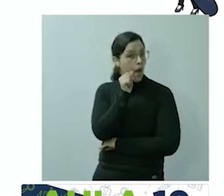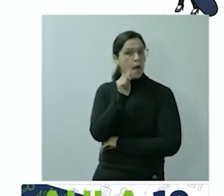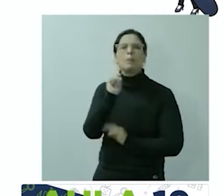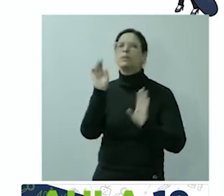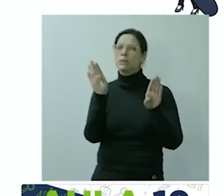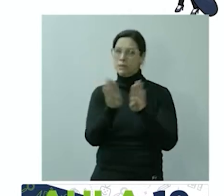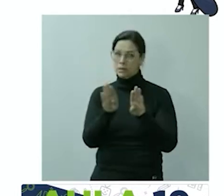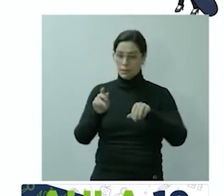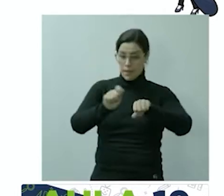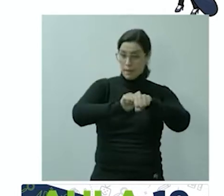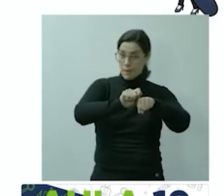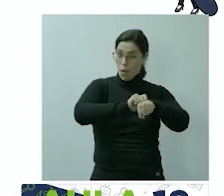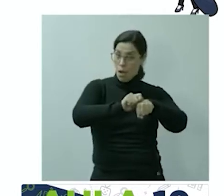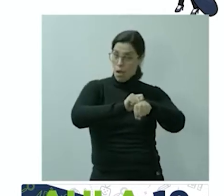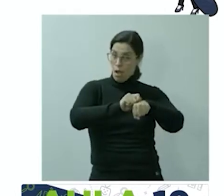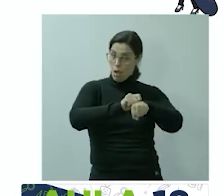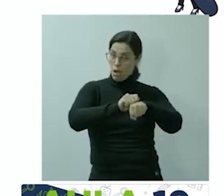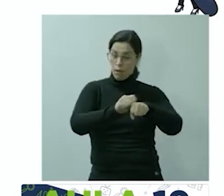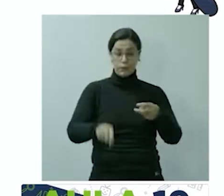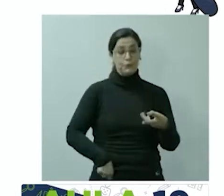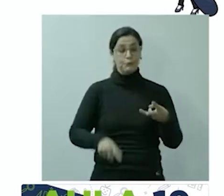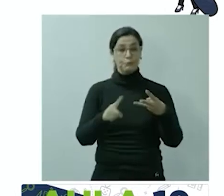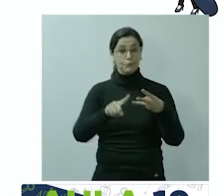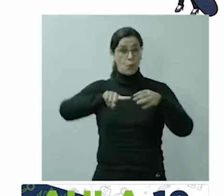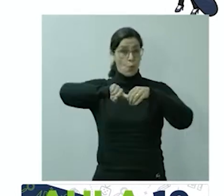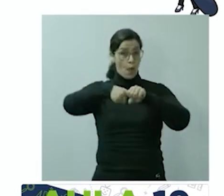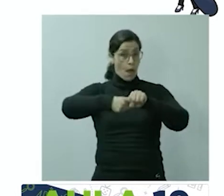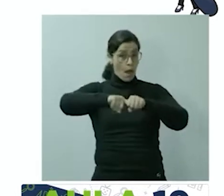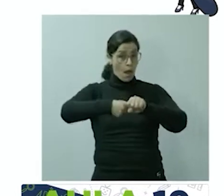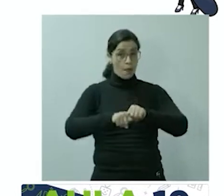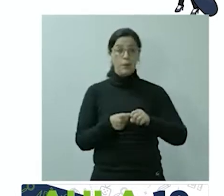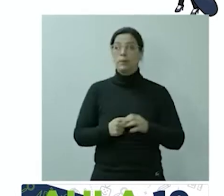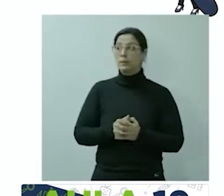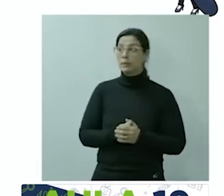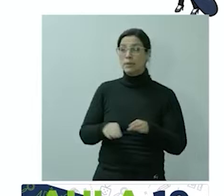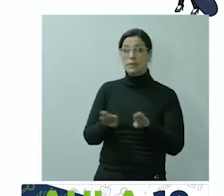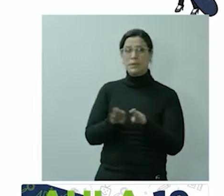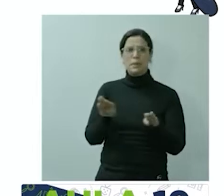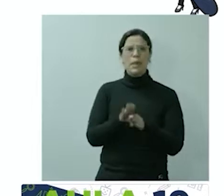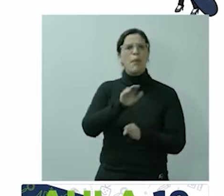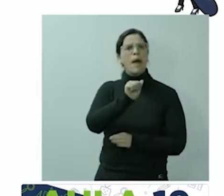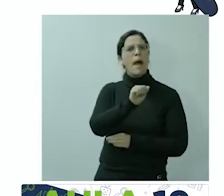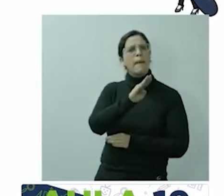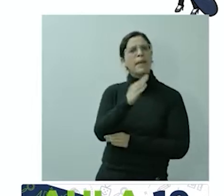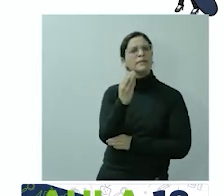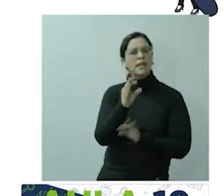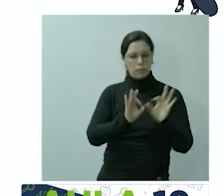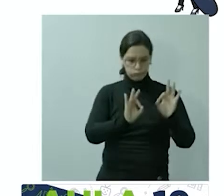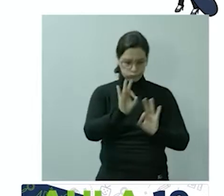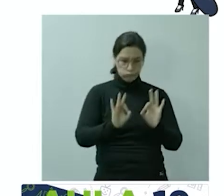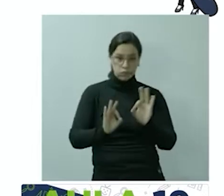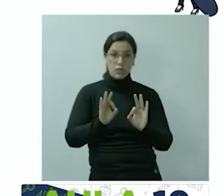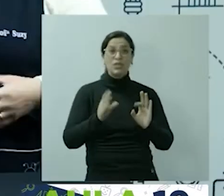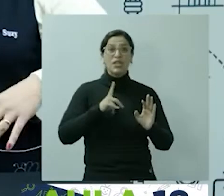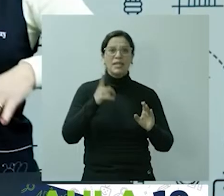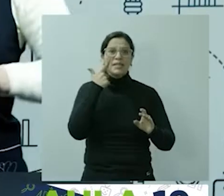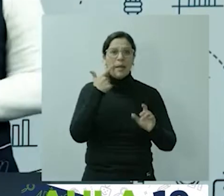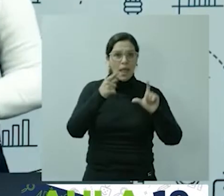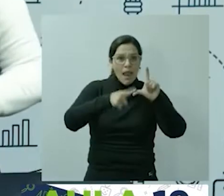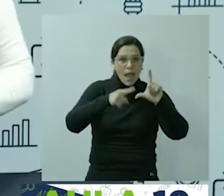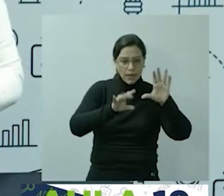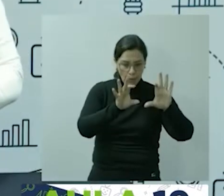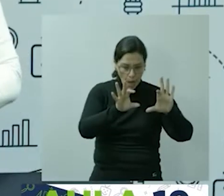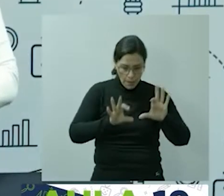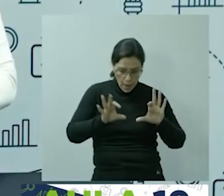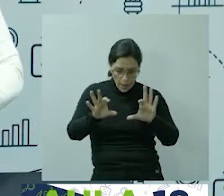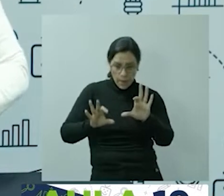preto, a borracha, o apontador e o alfabeto móvel que vocês já têm desde o